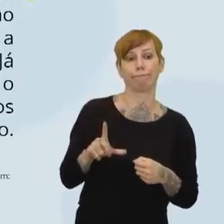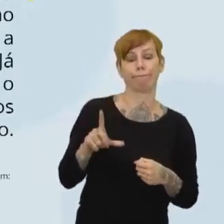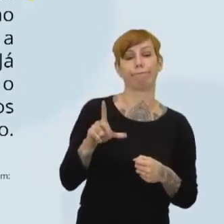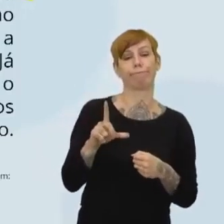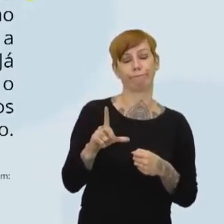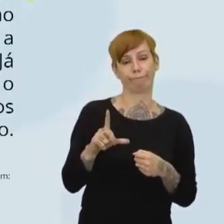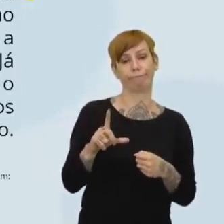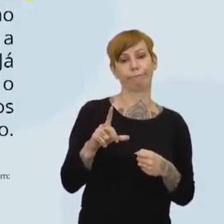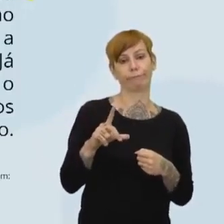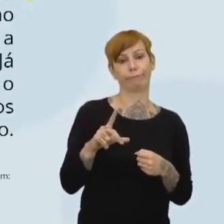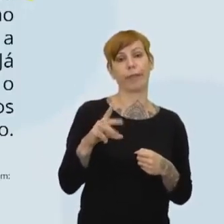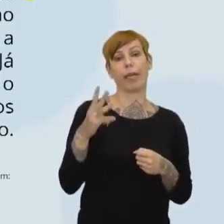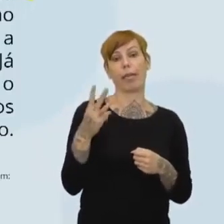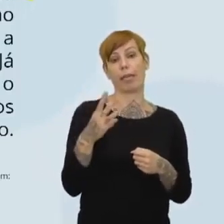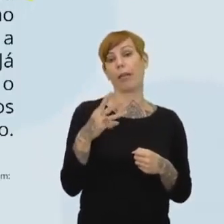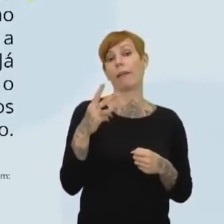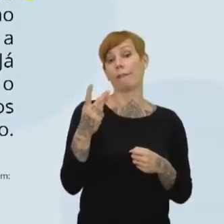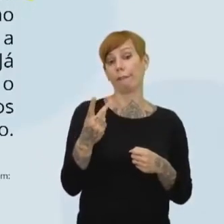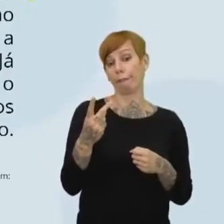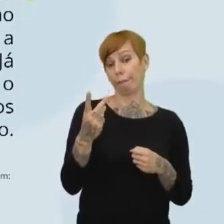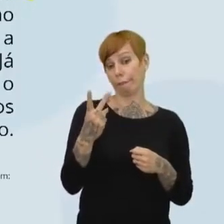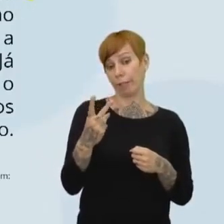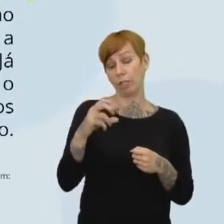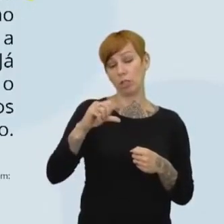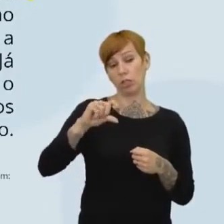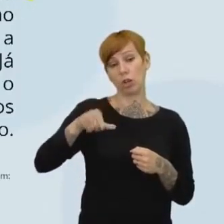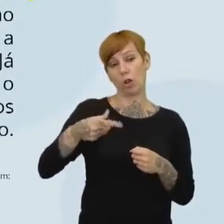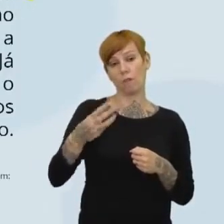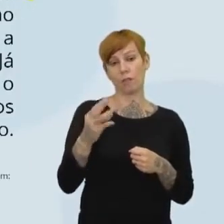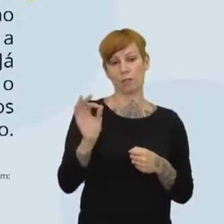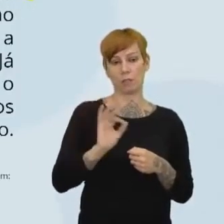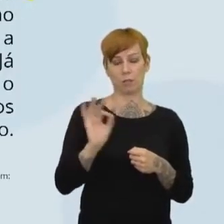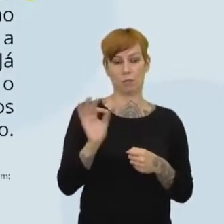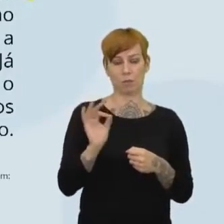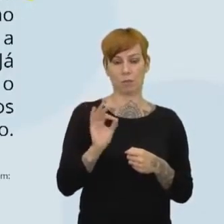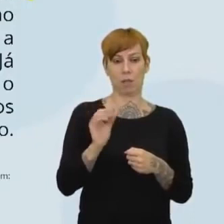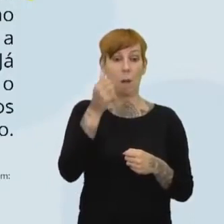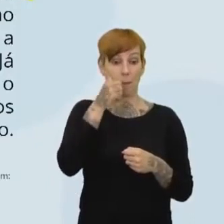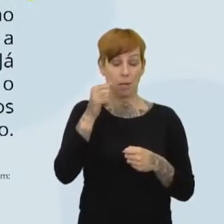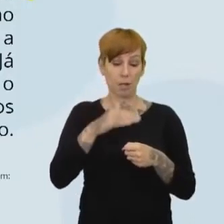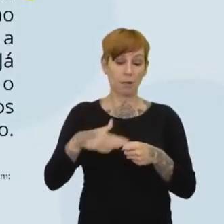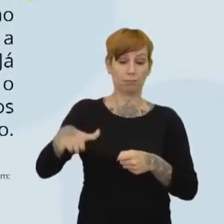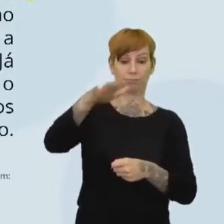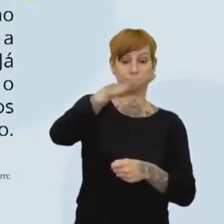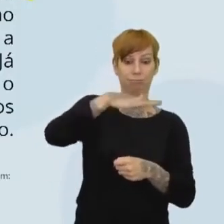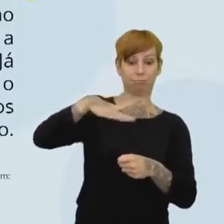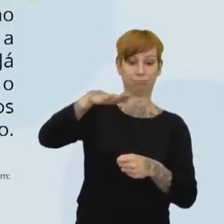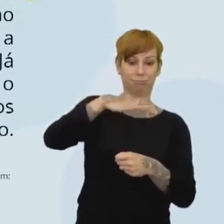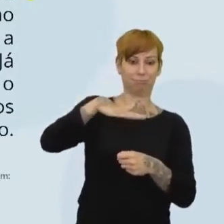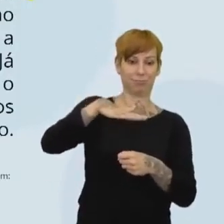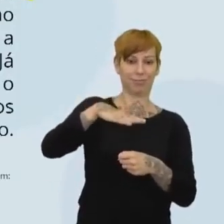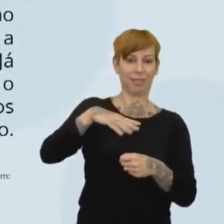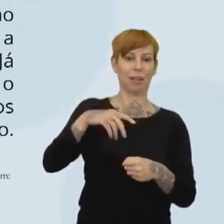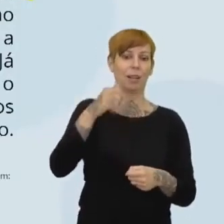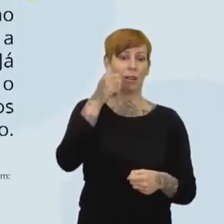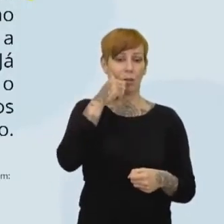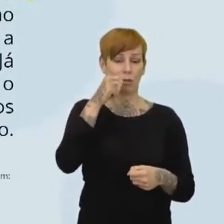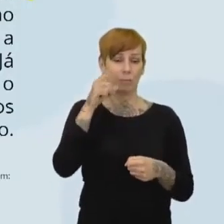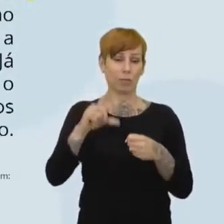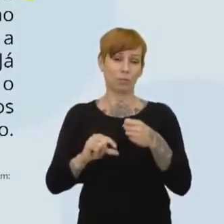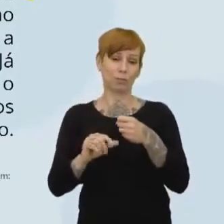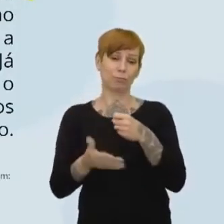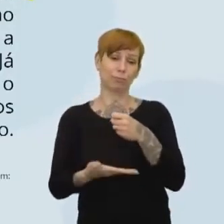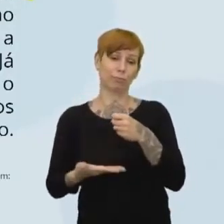Quase 30% das meninas tinham desempenho acima do básico, já os rapazes 19%, o número dos meninos